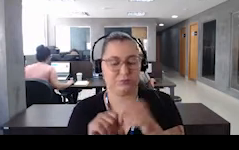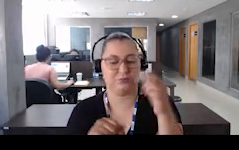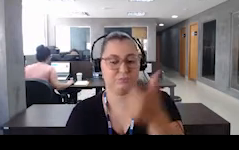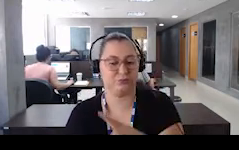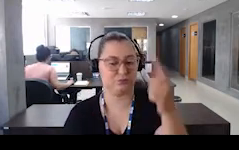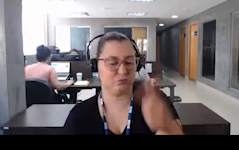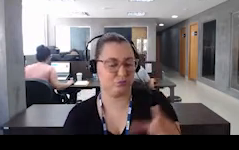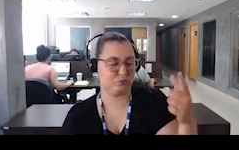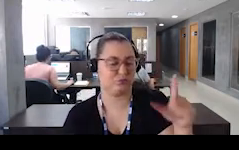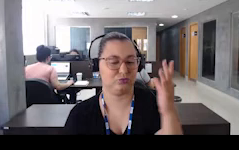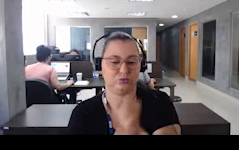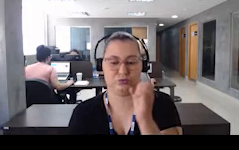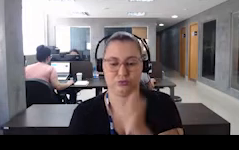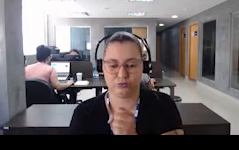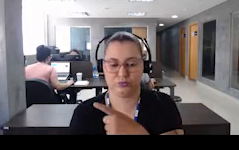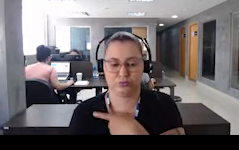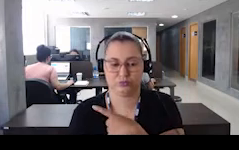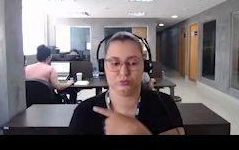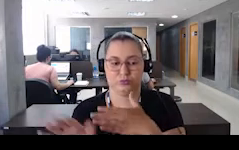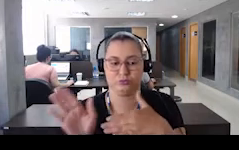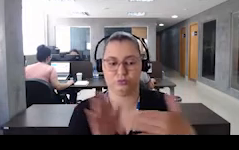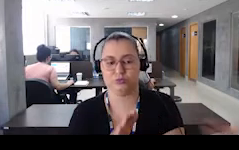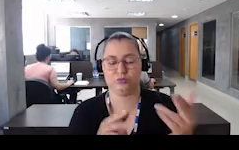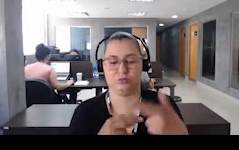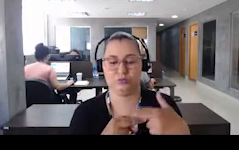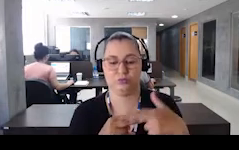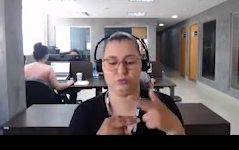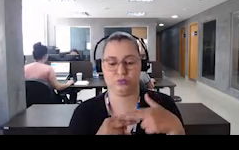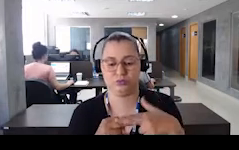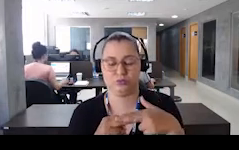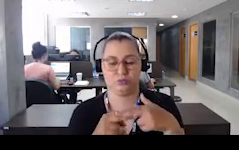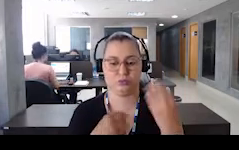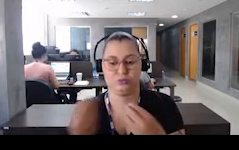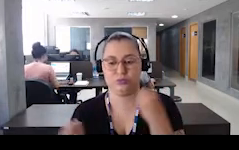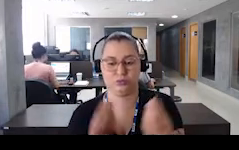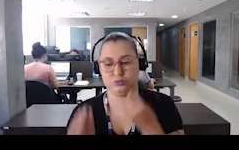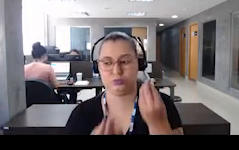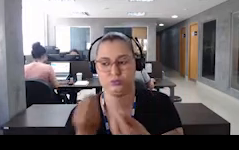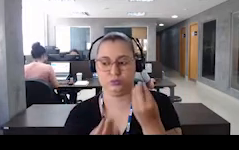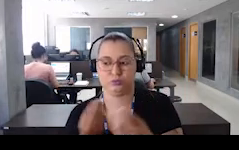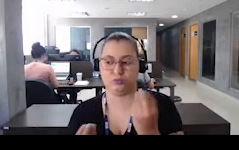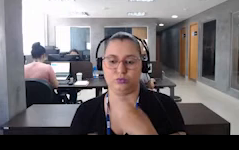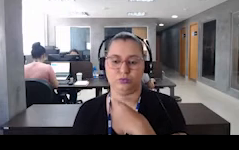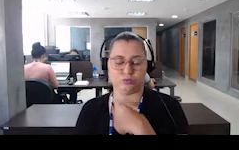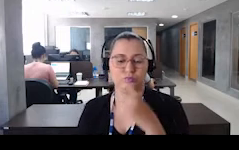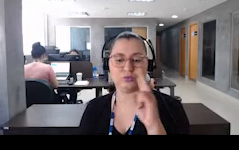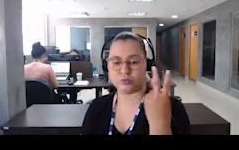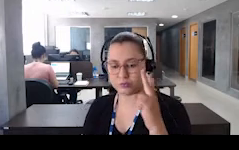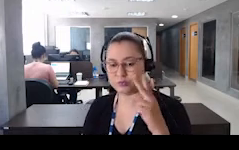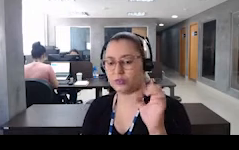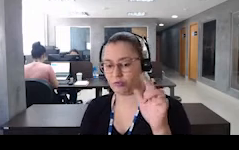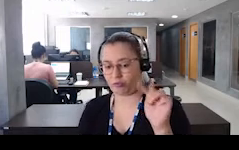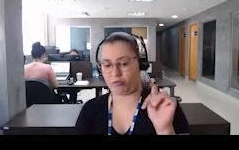refazer esse cálculo aqui usando essa fórmula, para vocês comprovarem realmente, né, que